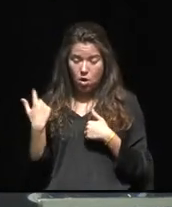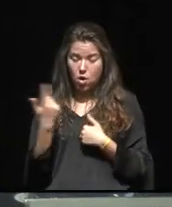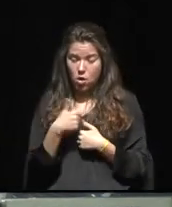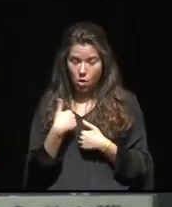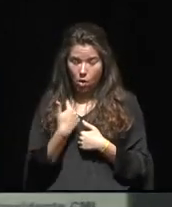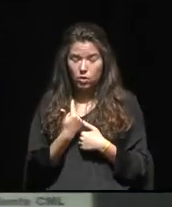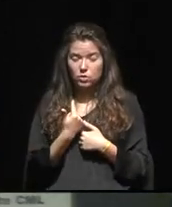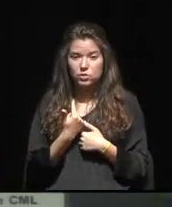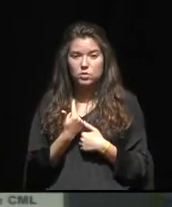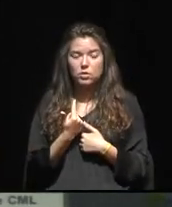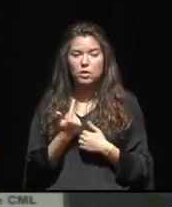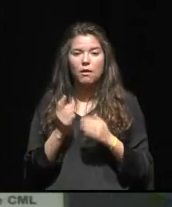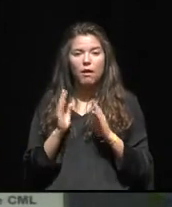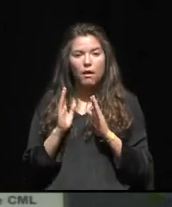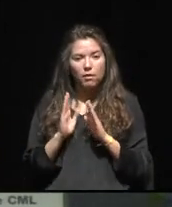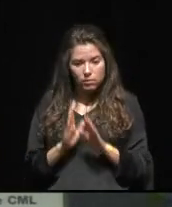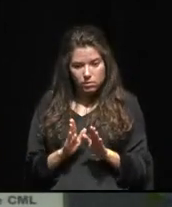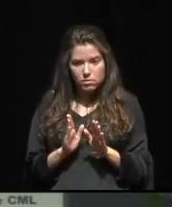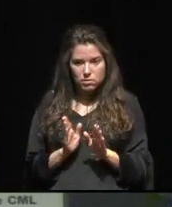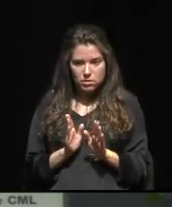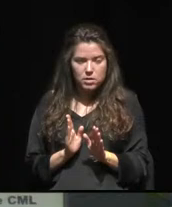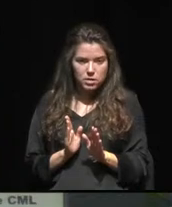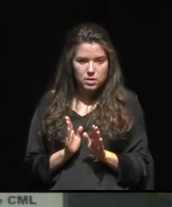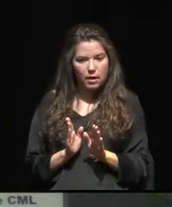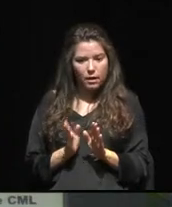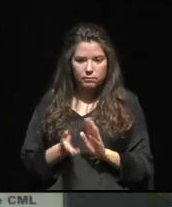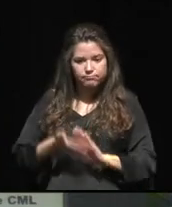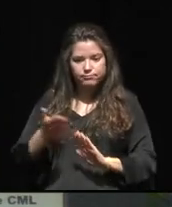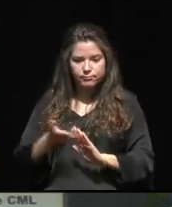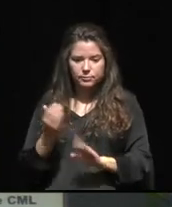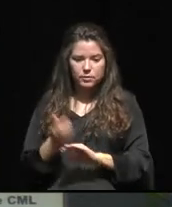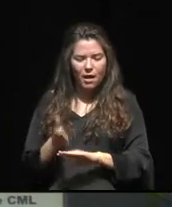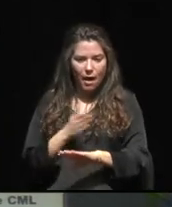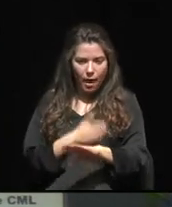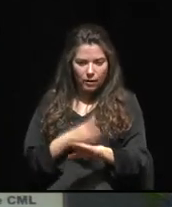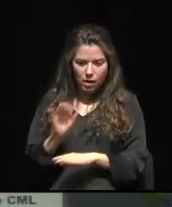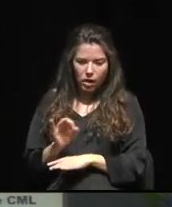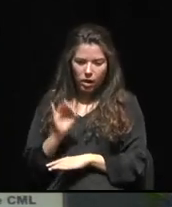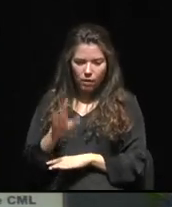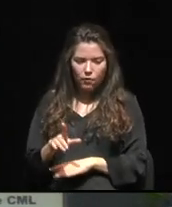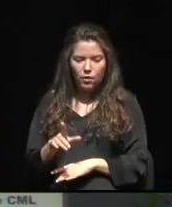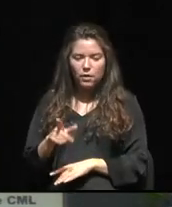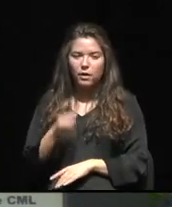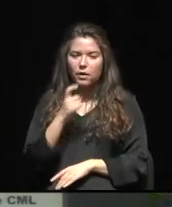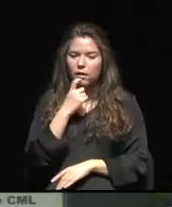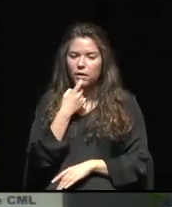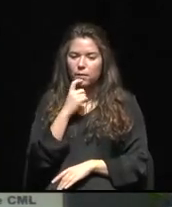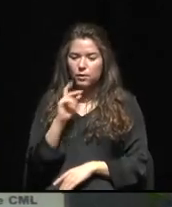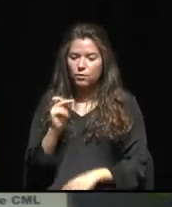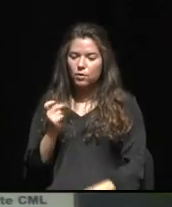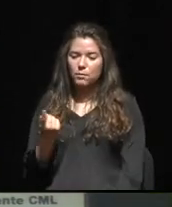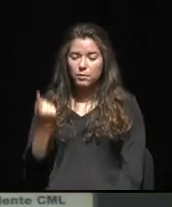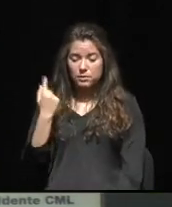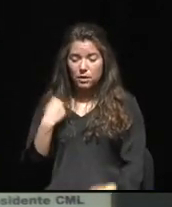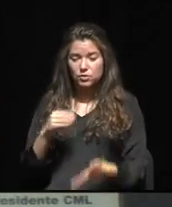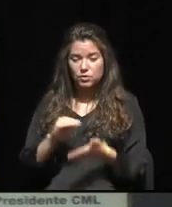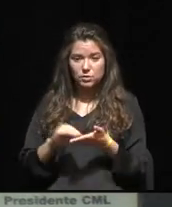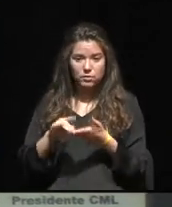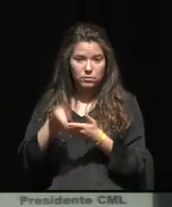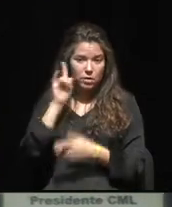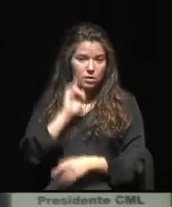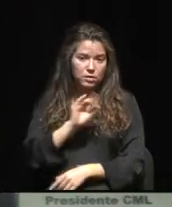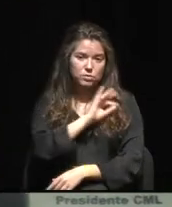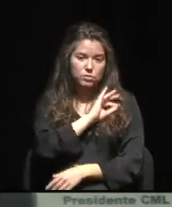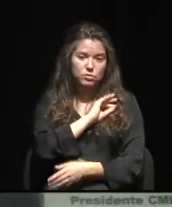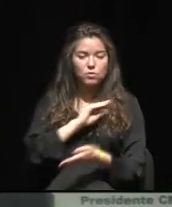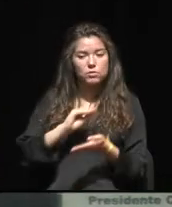fomos ativos proativos muito antes desta recomendação foi em Abril do ano passado que escrevemos à senhora secretária de estado a